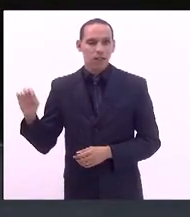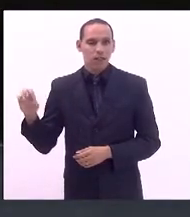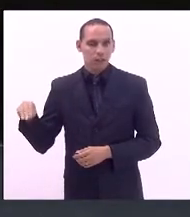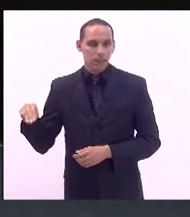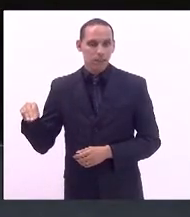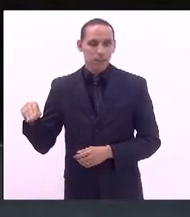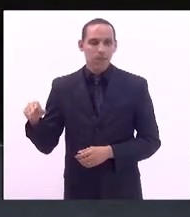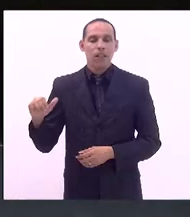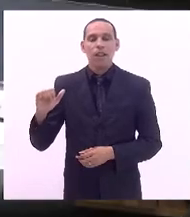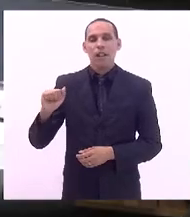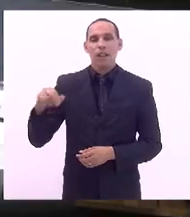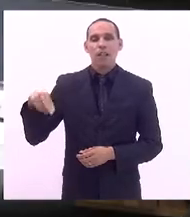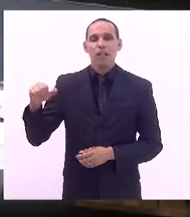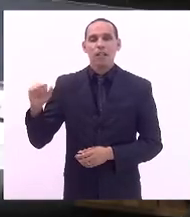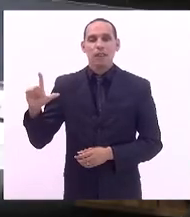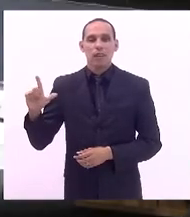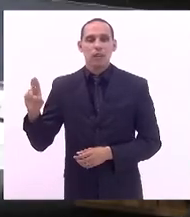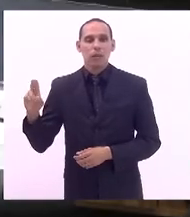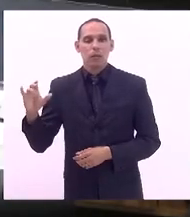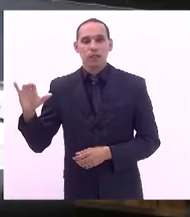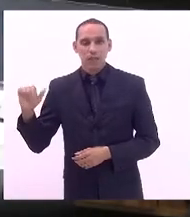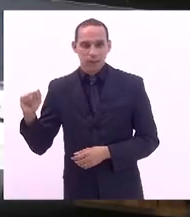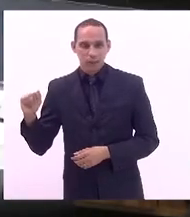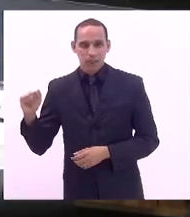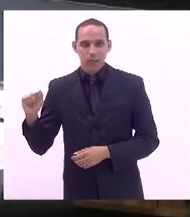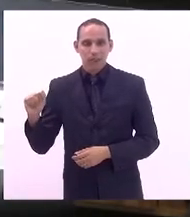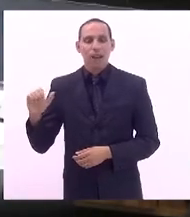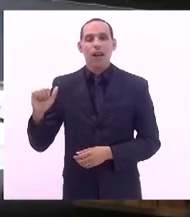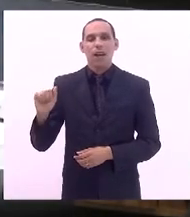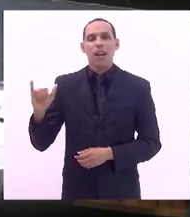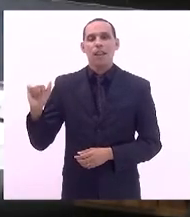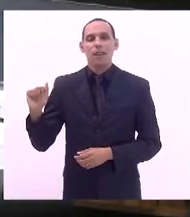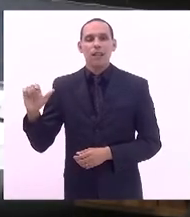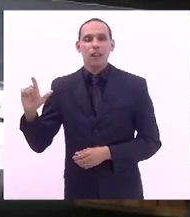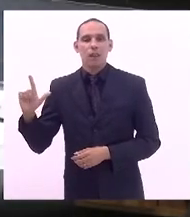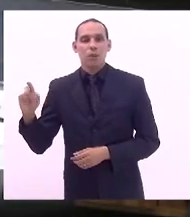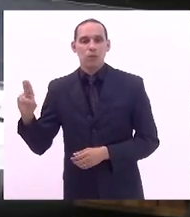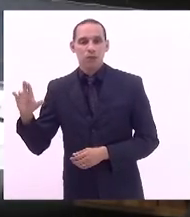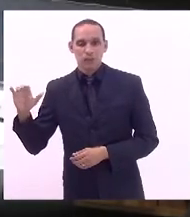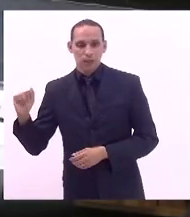Oi Ana Lúcia Lúcia de Oxum